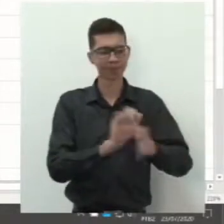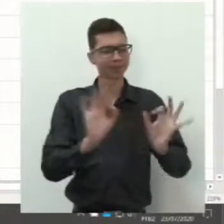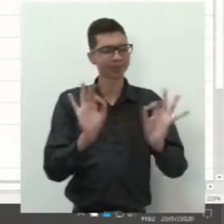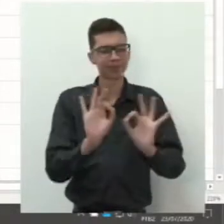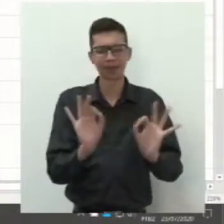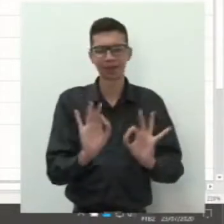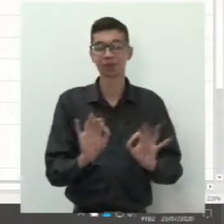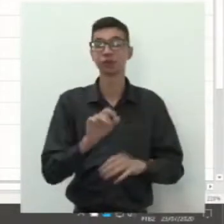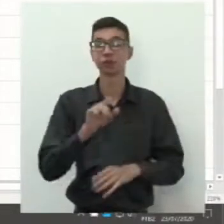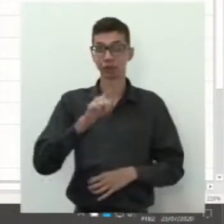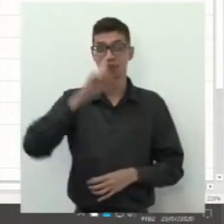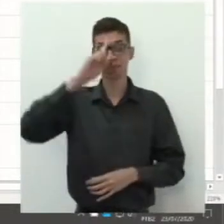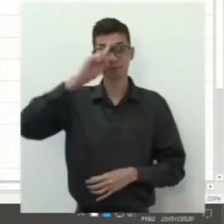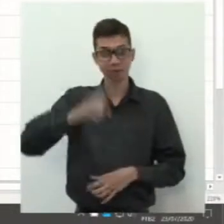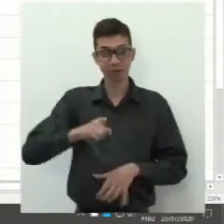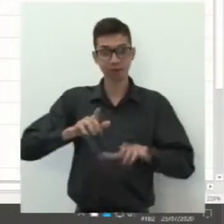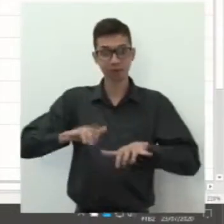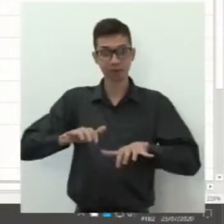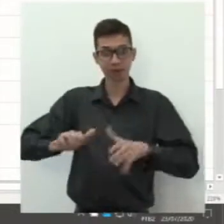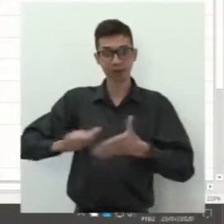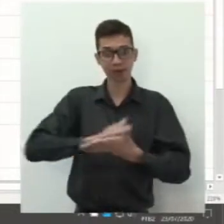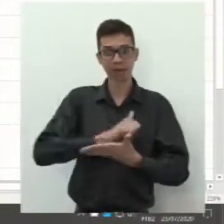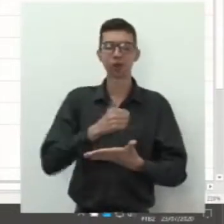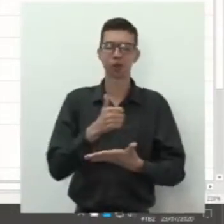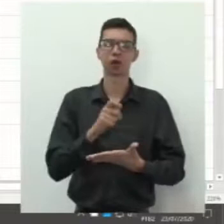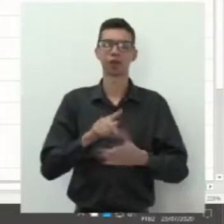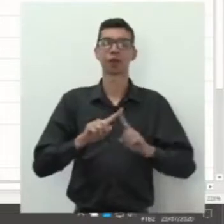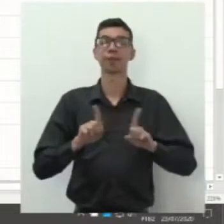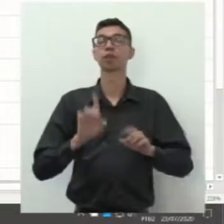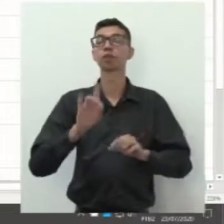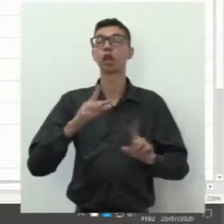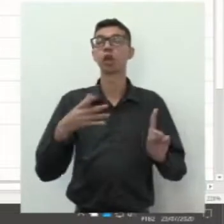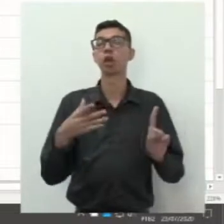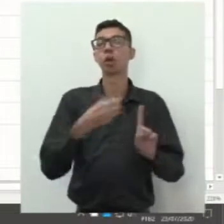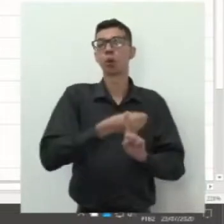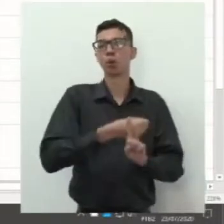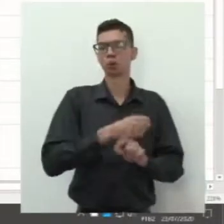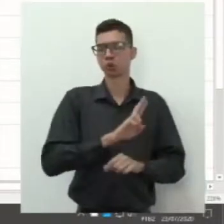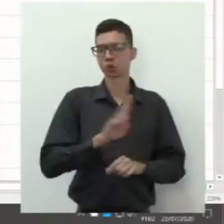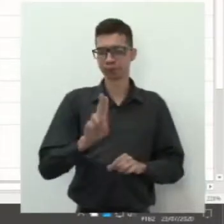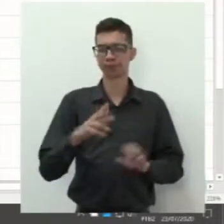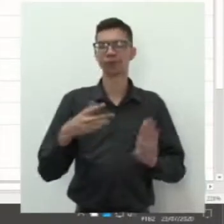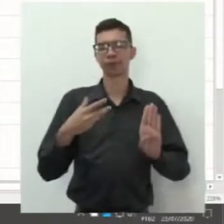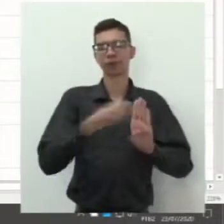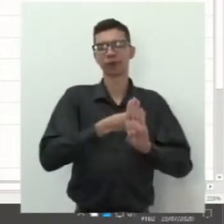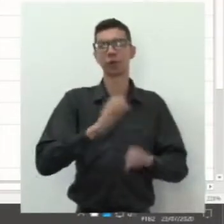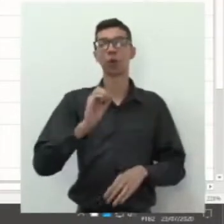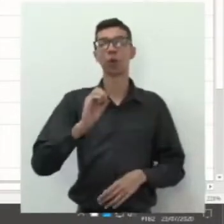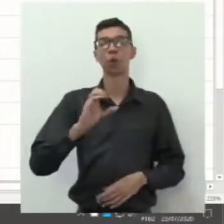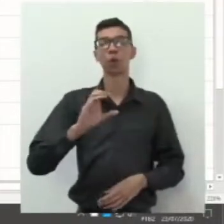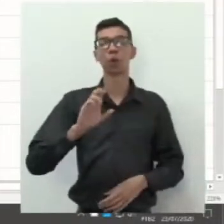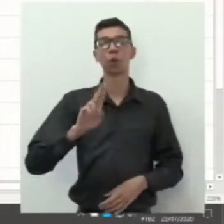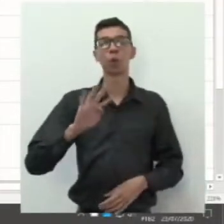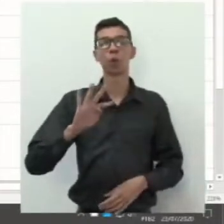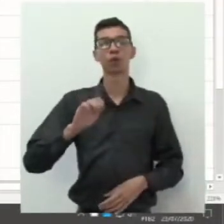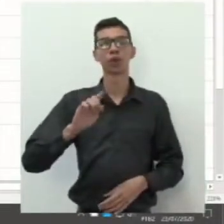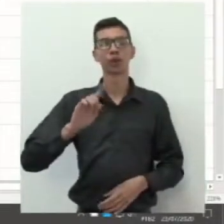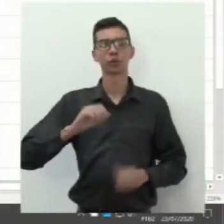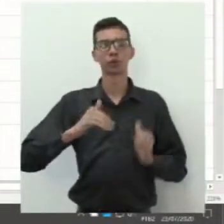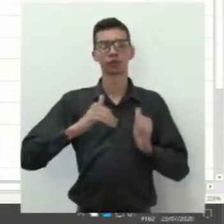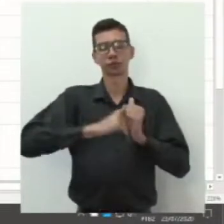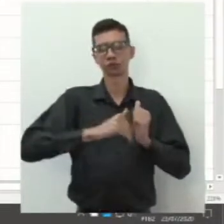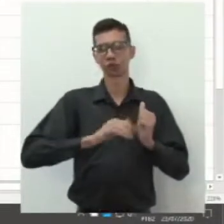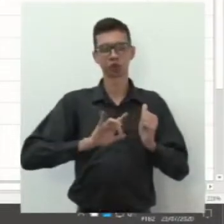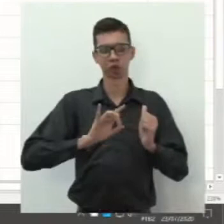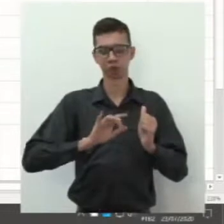não mandar ele apagar. Eles foram ocultados, né? Então, ele só está mostrando o que você pediu para ele. No caso